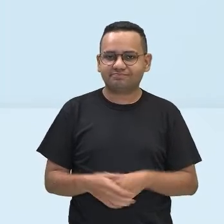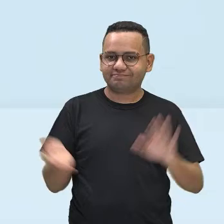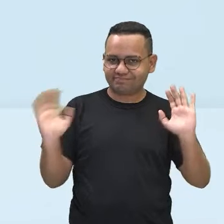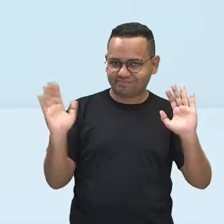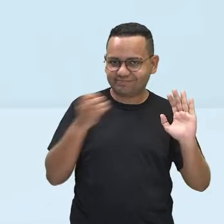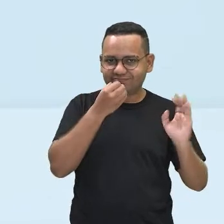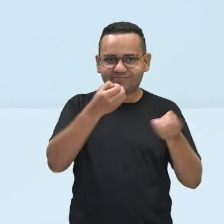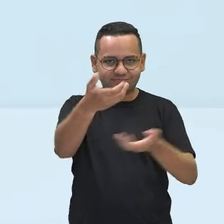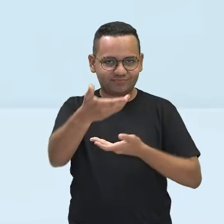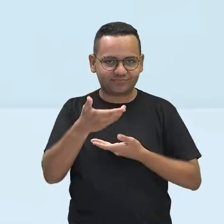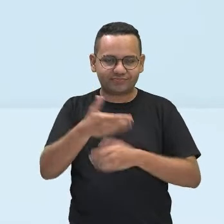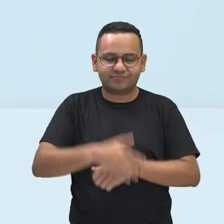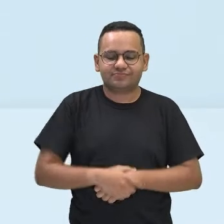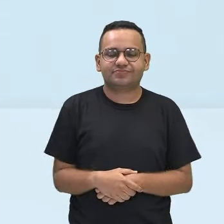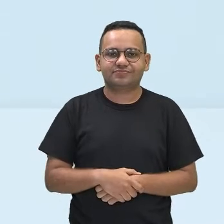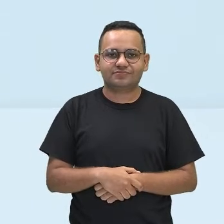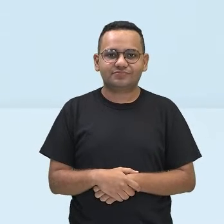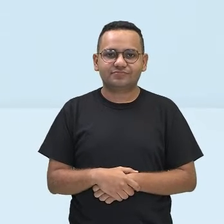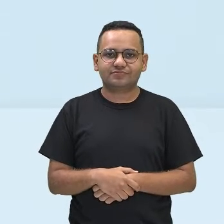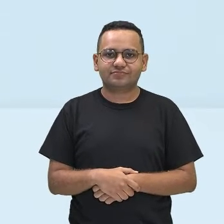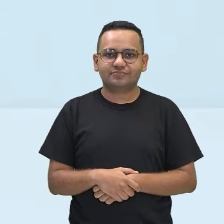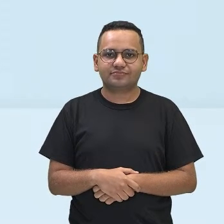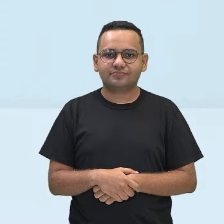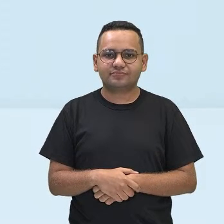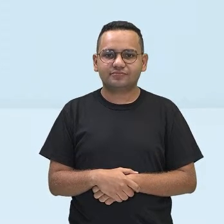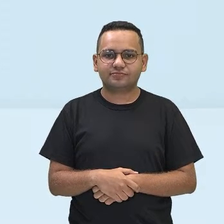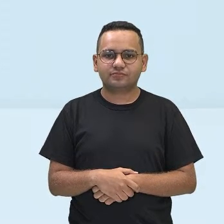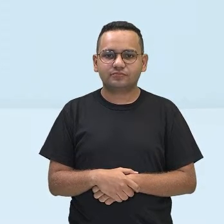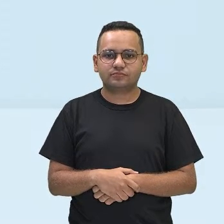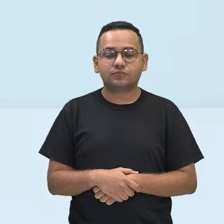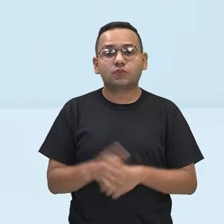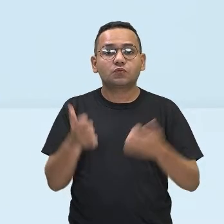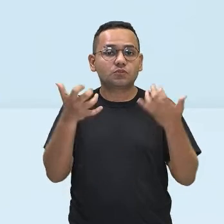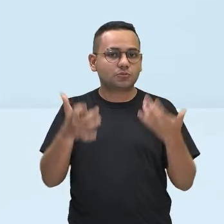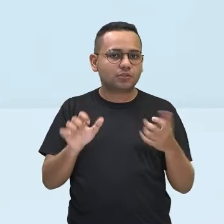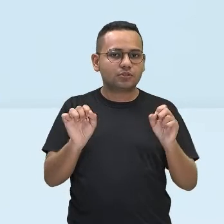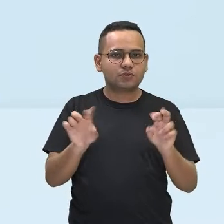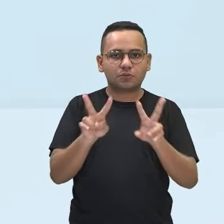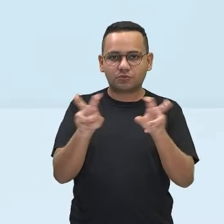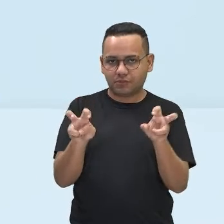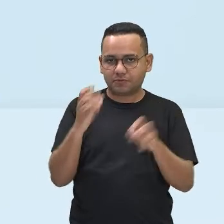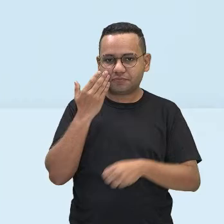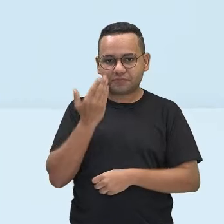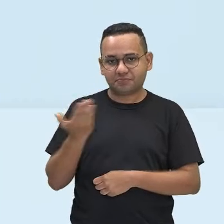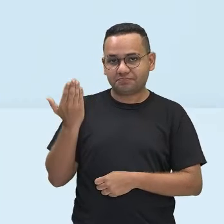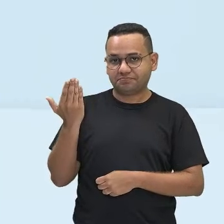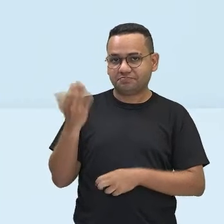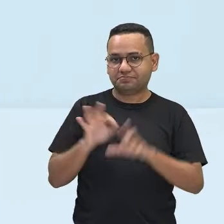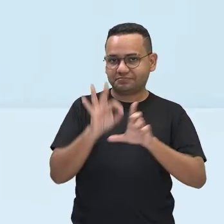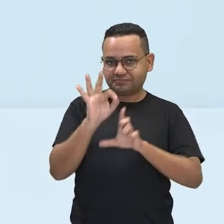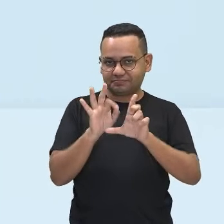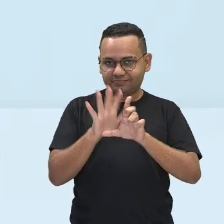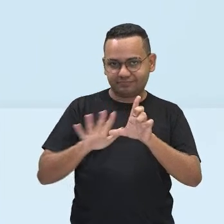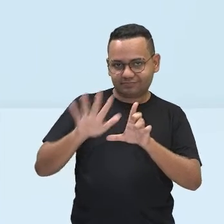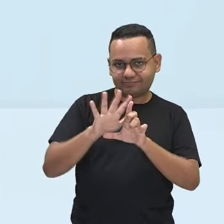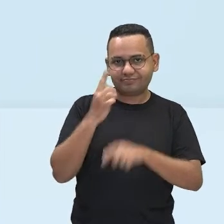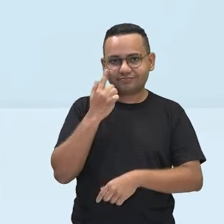seja bem-vinda, seja bem-vindo. Falaremos um pouco sobre a